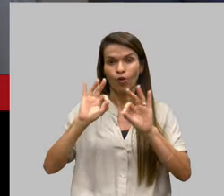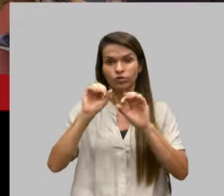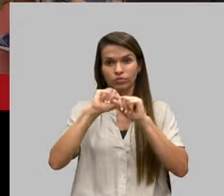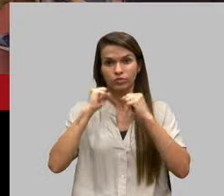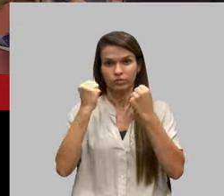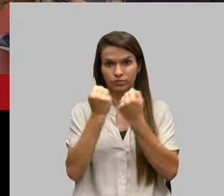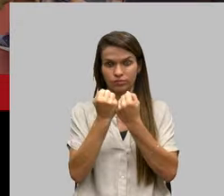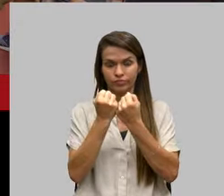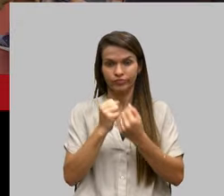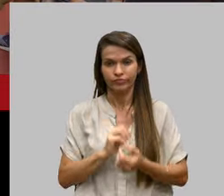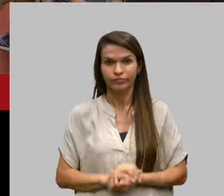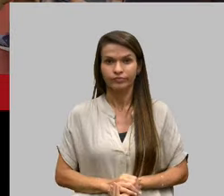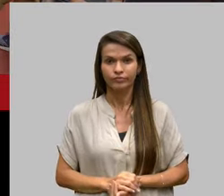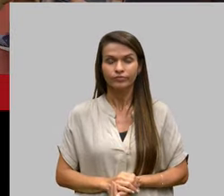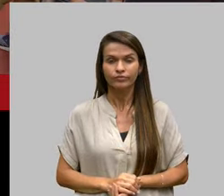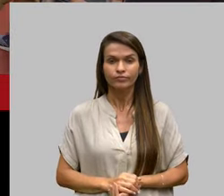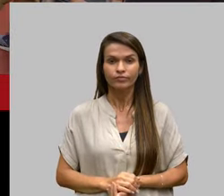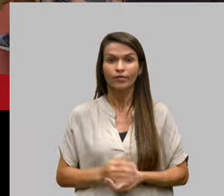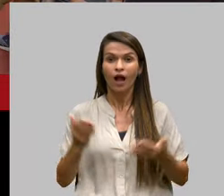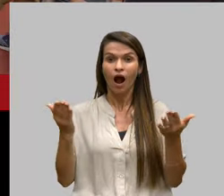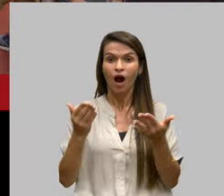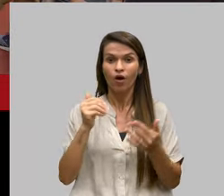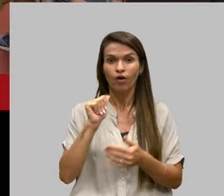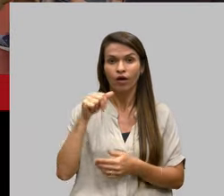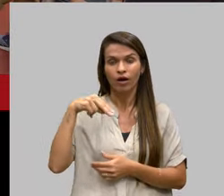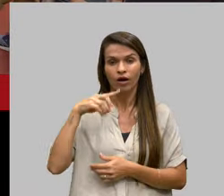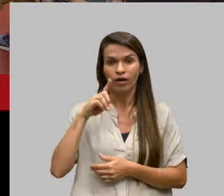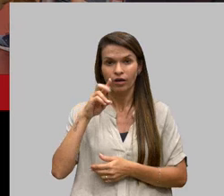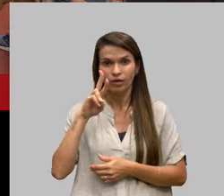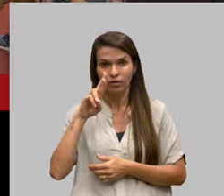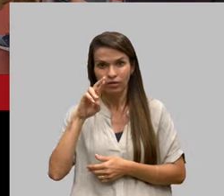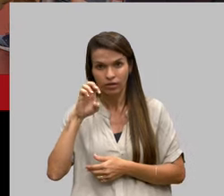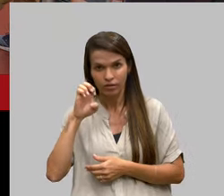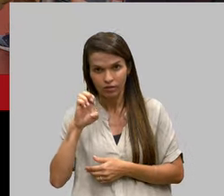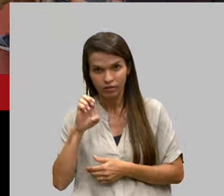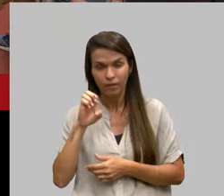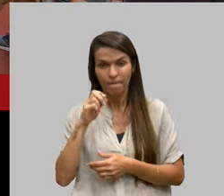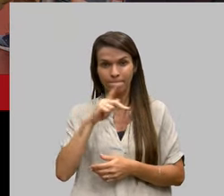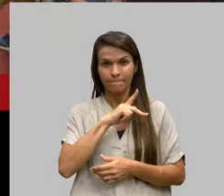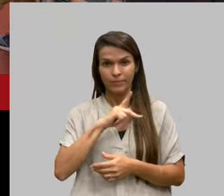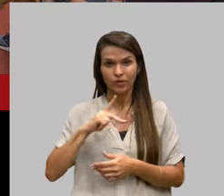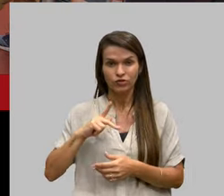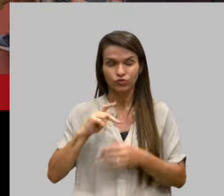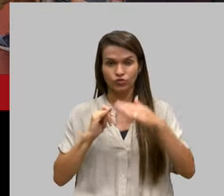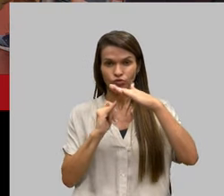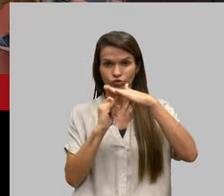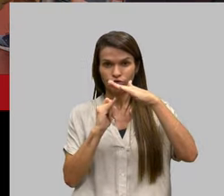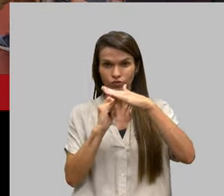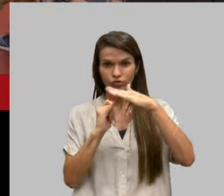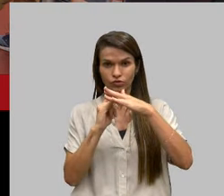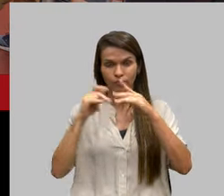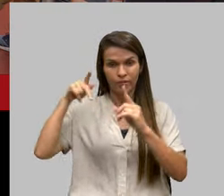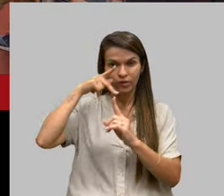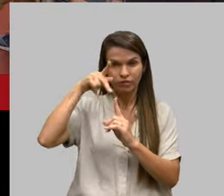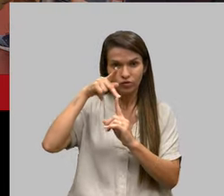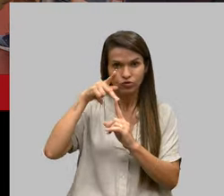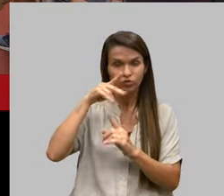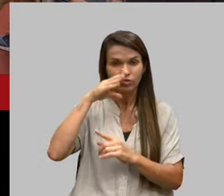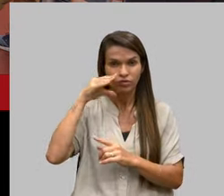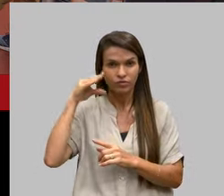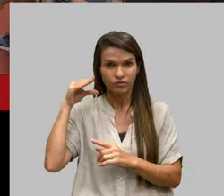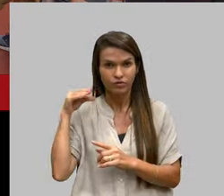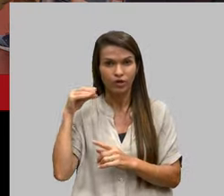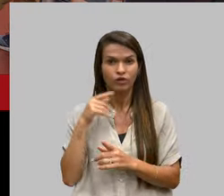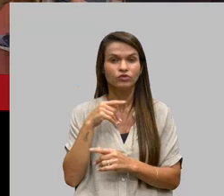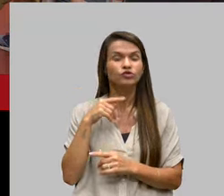obgado ouviremos agora André luí Moreira dos Anjos Presidente do Instituto de Previdência dos Servidores do Estado de